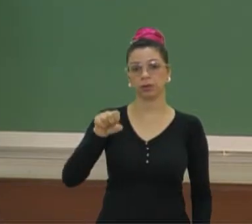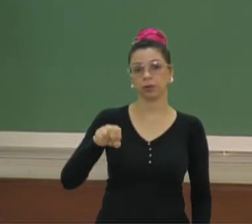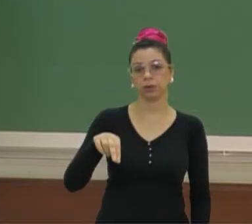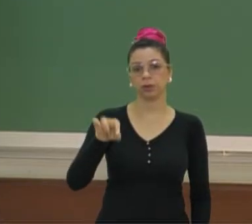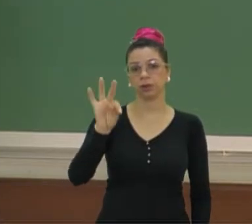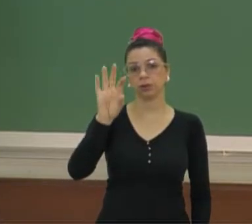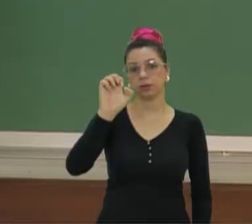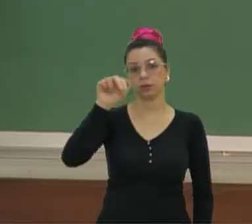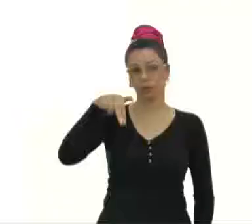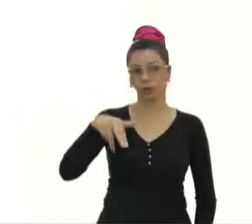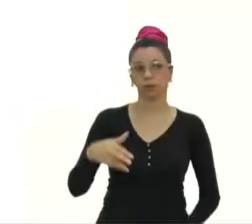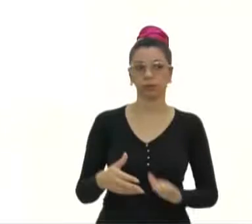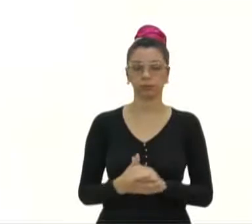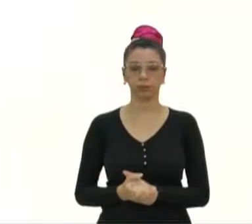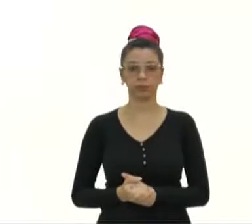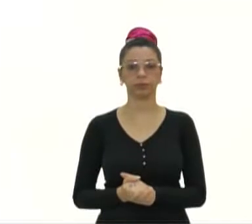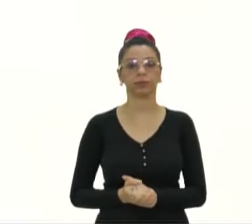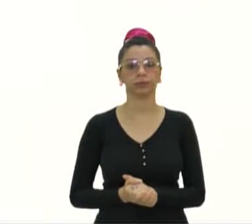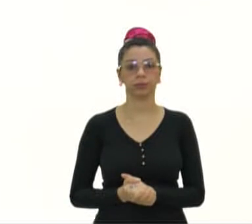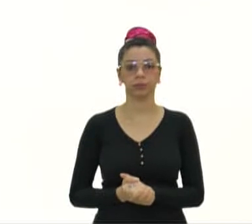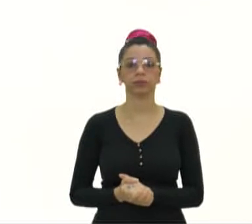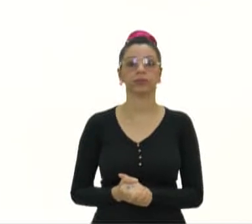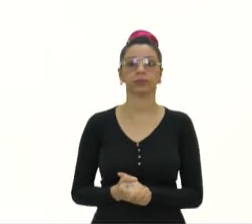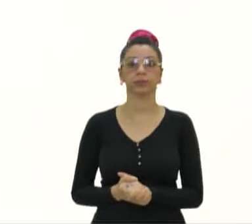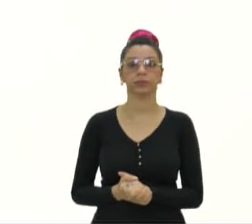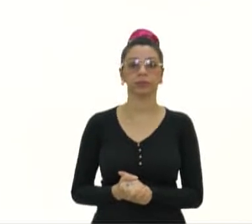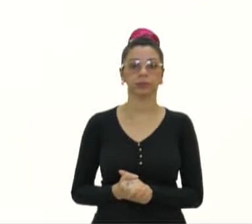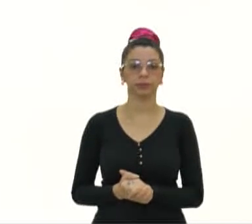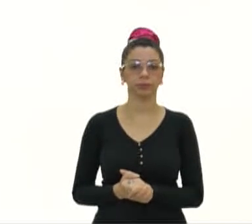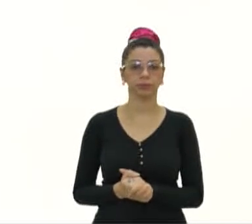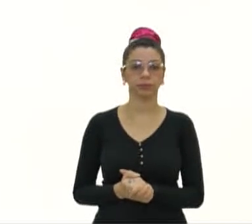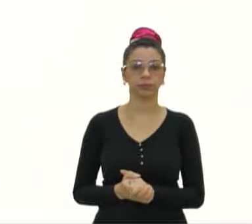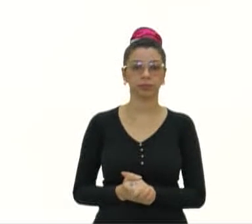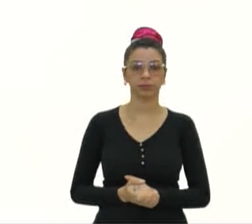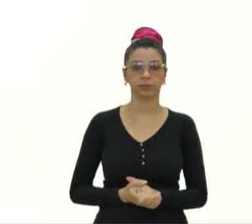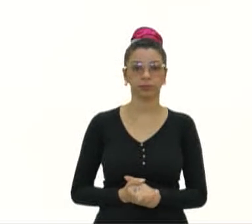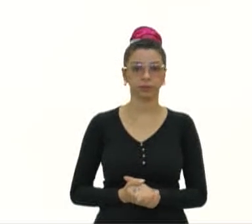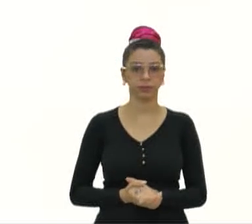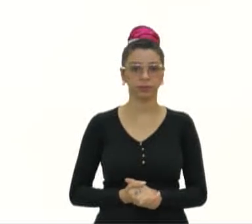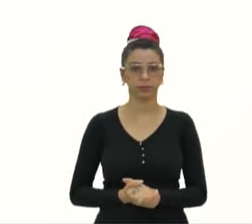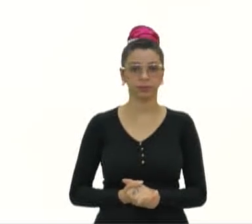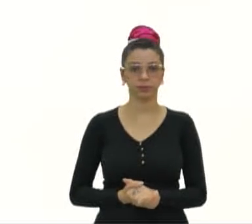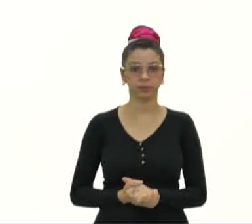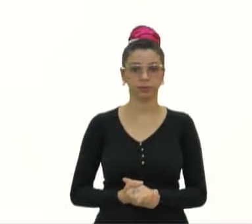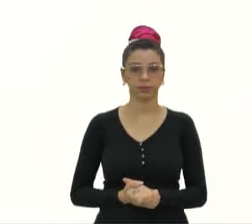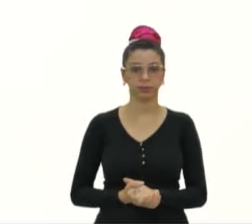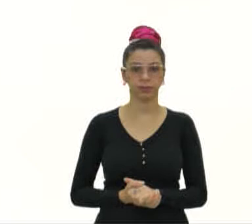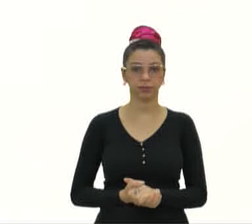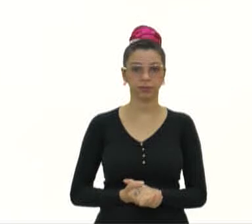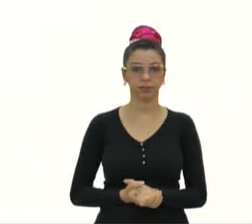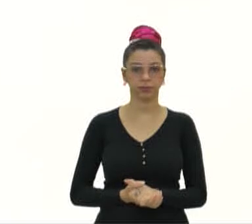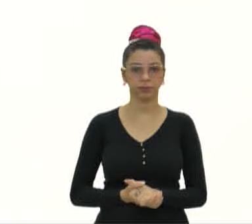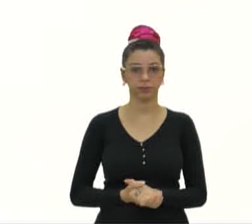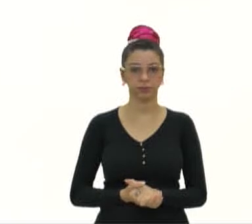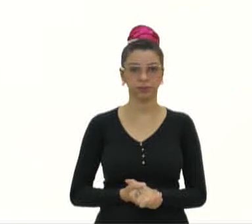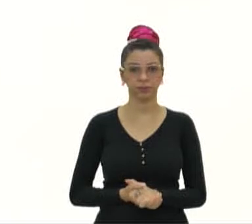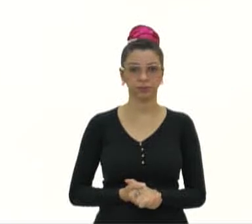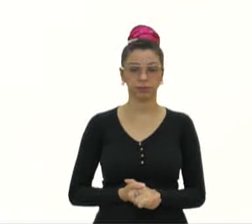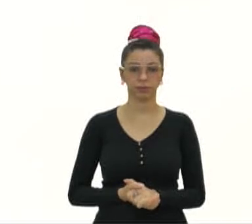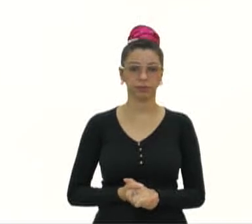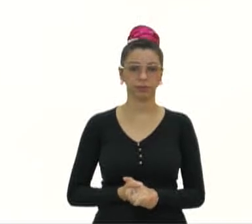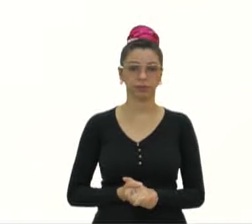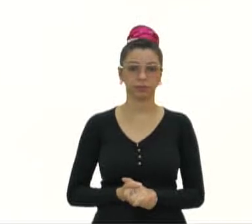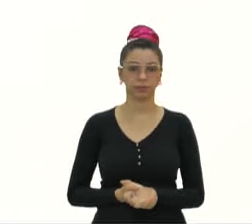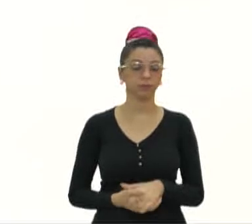was developing the relative theory when he created the equation E = mc